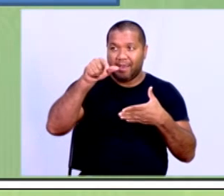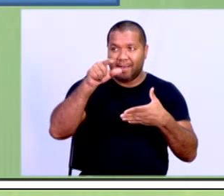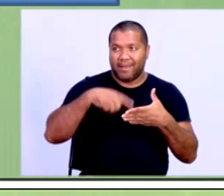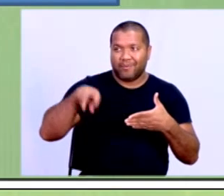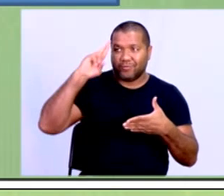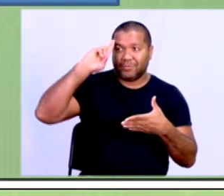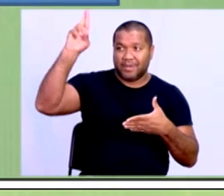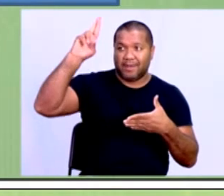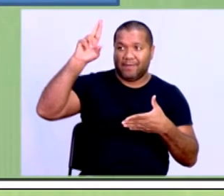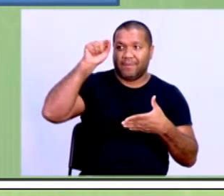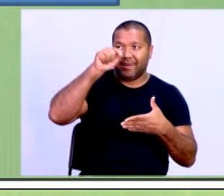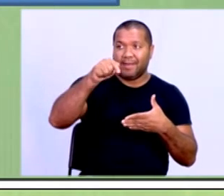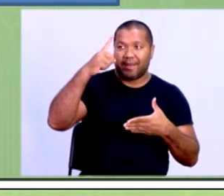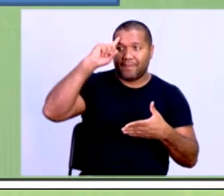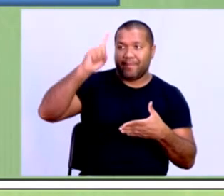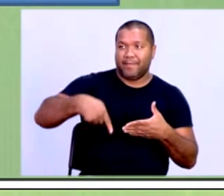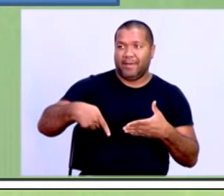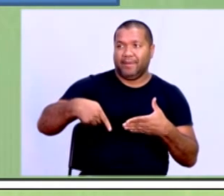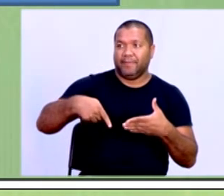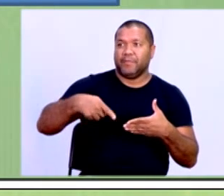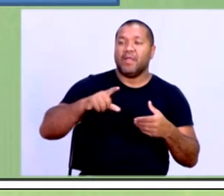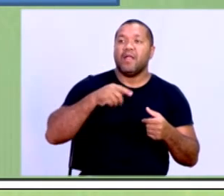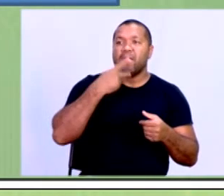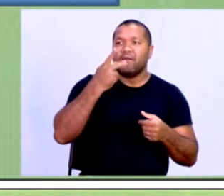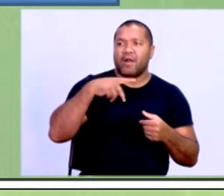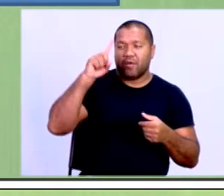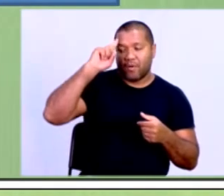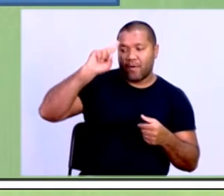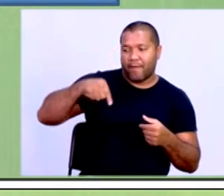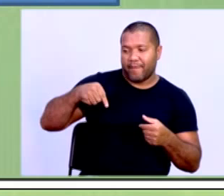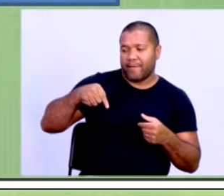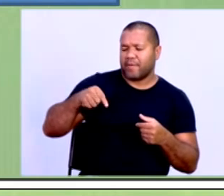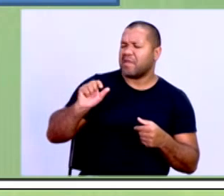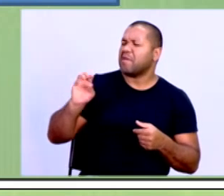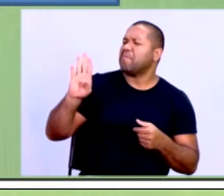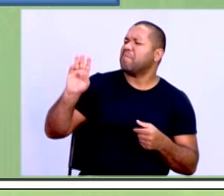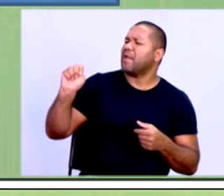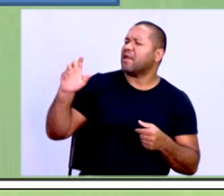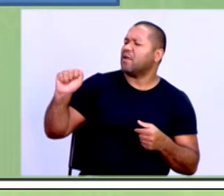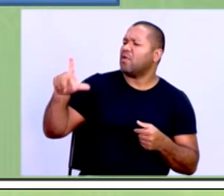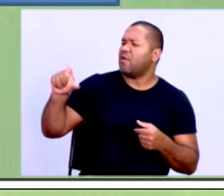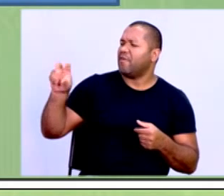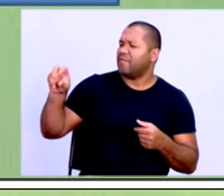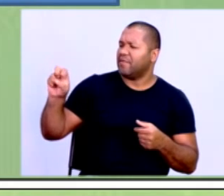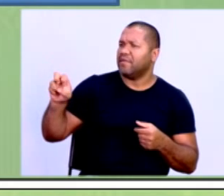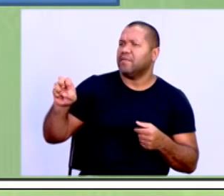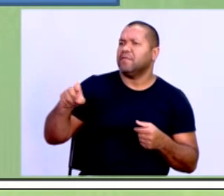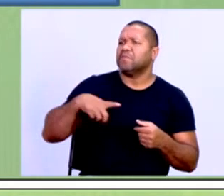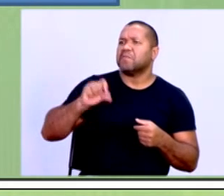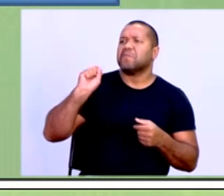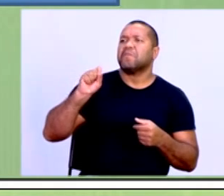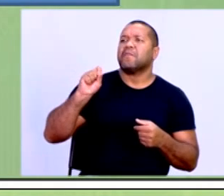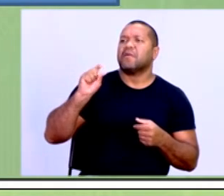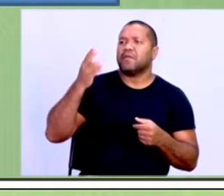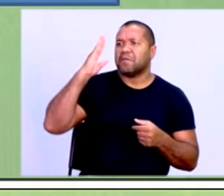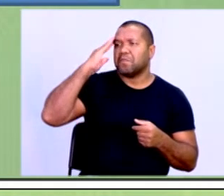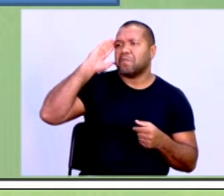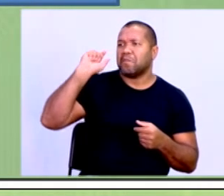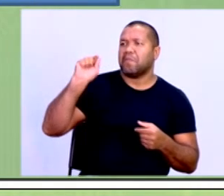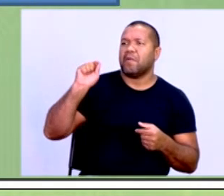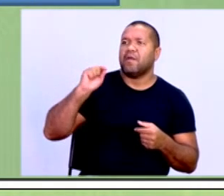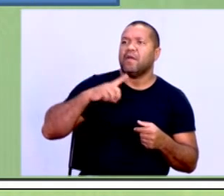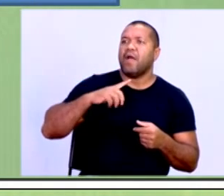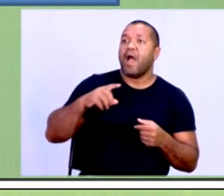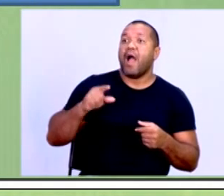ele que manda, ele prioriza os backlogs, nós vamos saber o que é backlog já já. Ele é o único responsável por